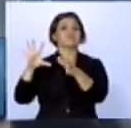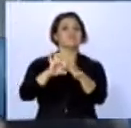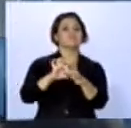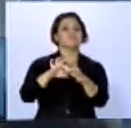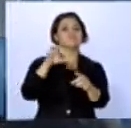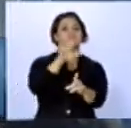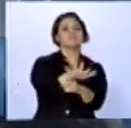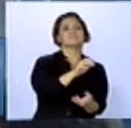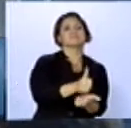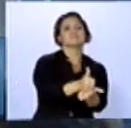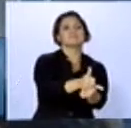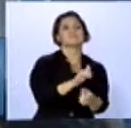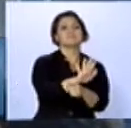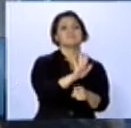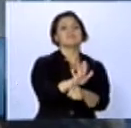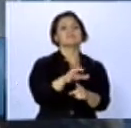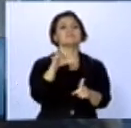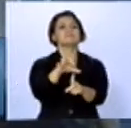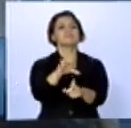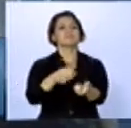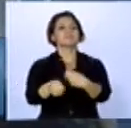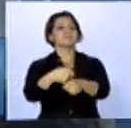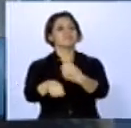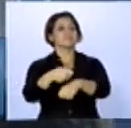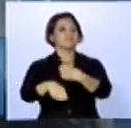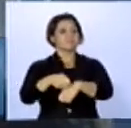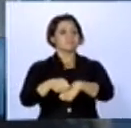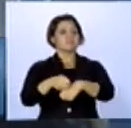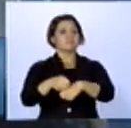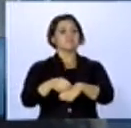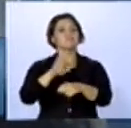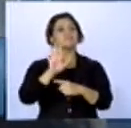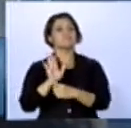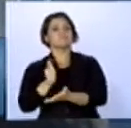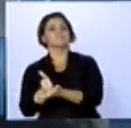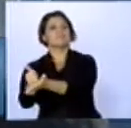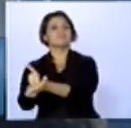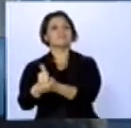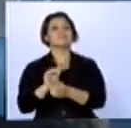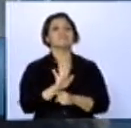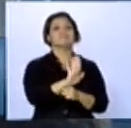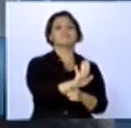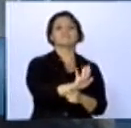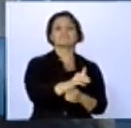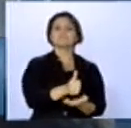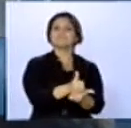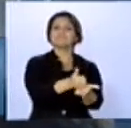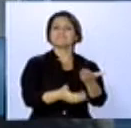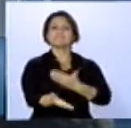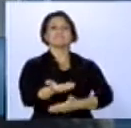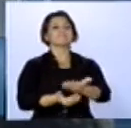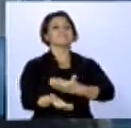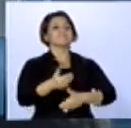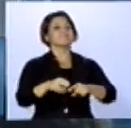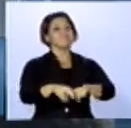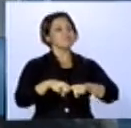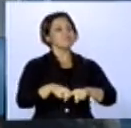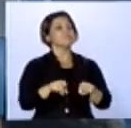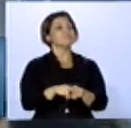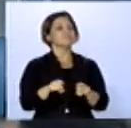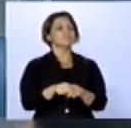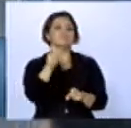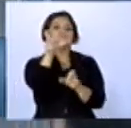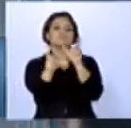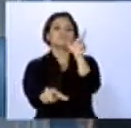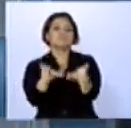num momento subsequente devido poder econômico é essa alta reconversibilidade desse poder sistema a gente poderia dizer assim Luan e anos